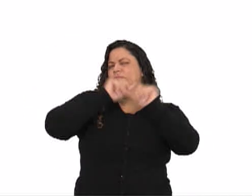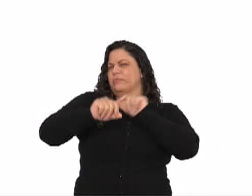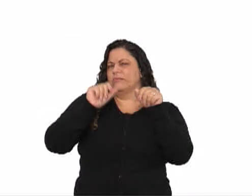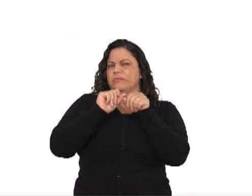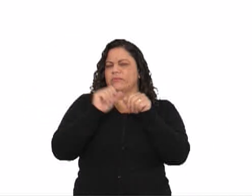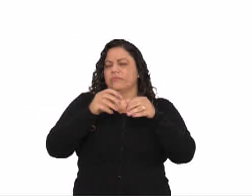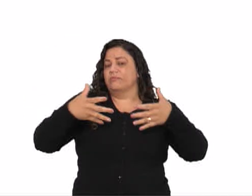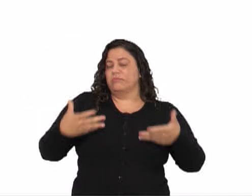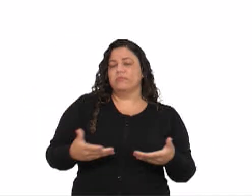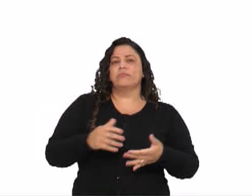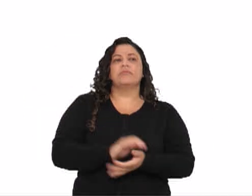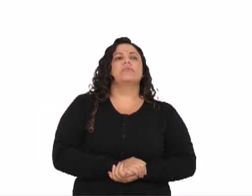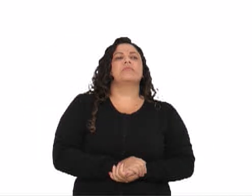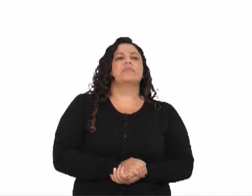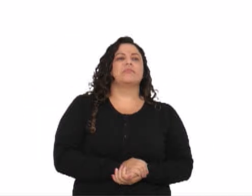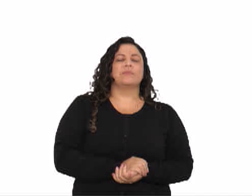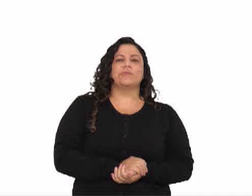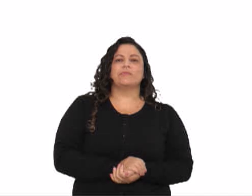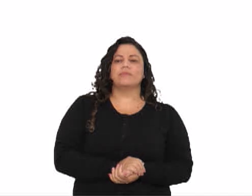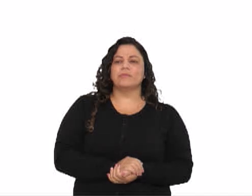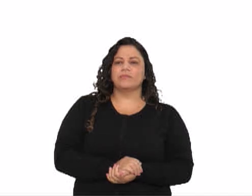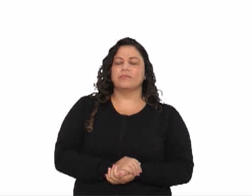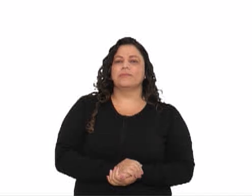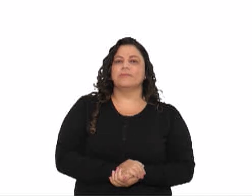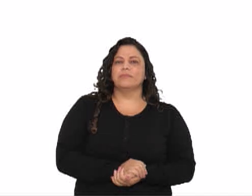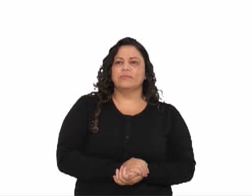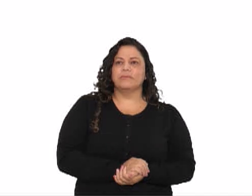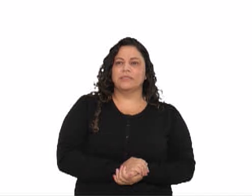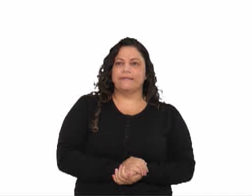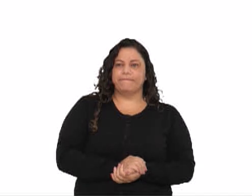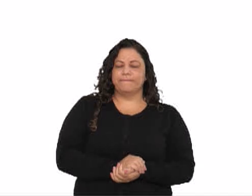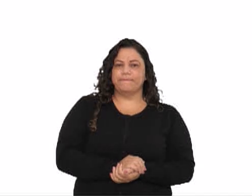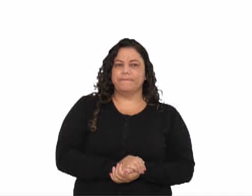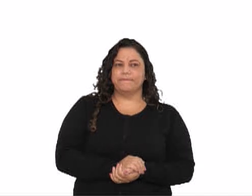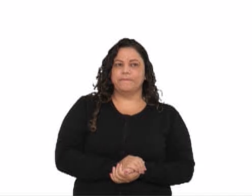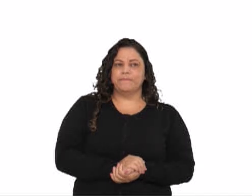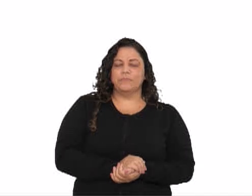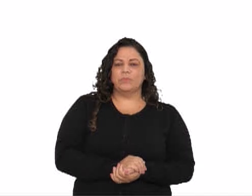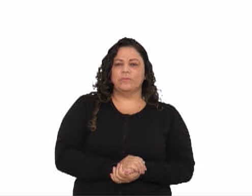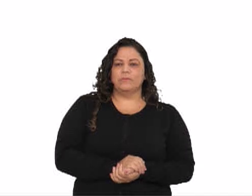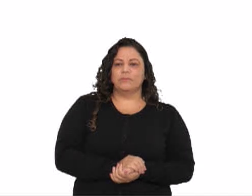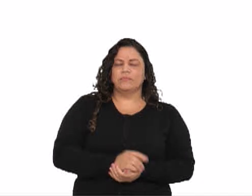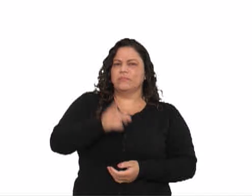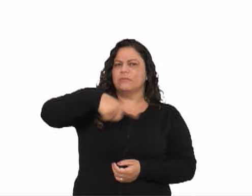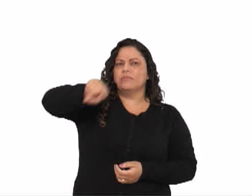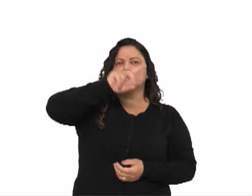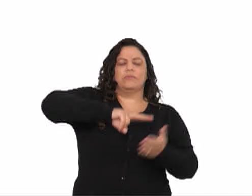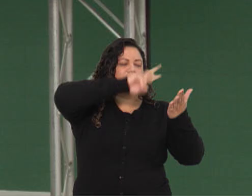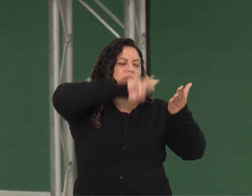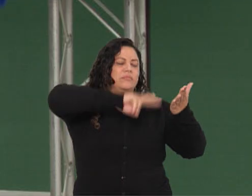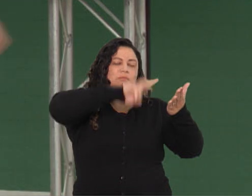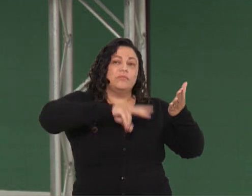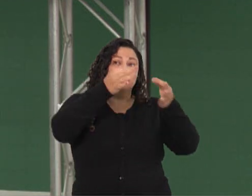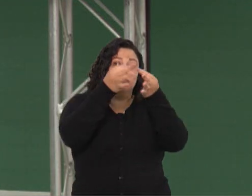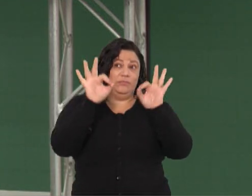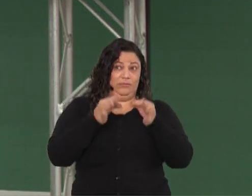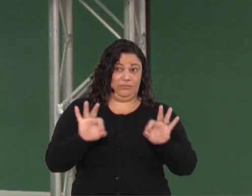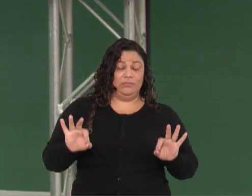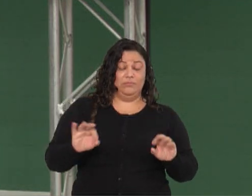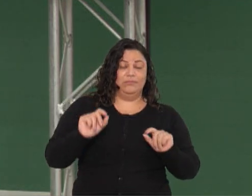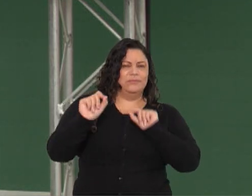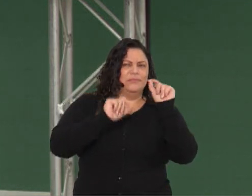picture, read the sentence and write the number in the right box. Então vocês vão ler a frase, que é essa aqui, e